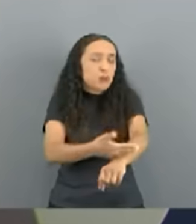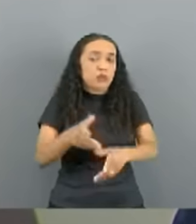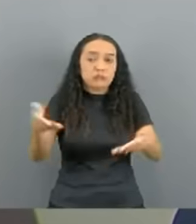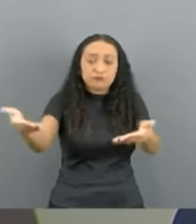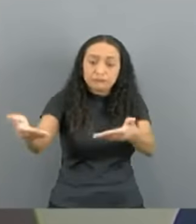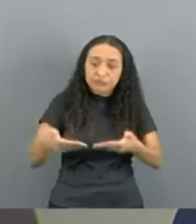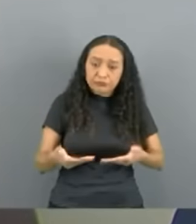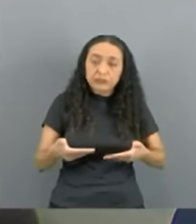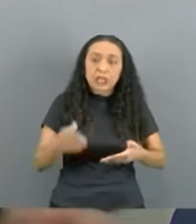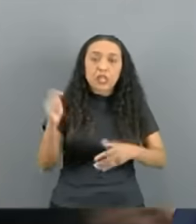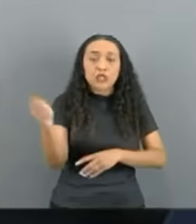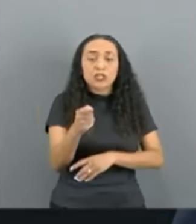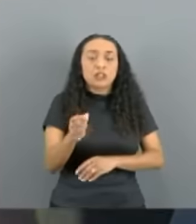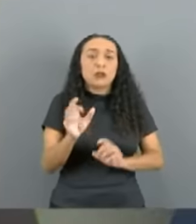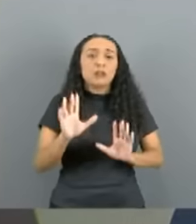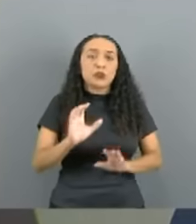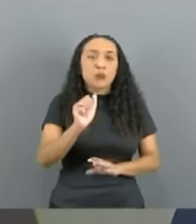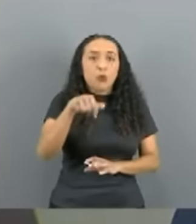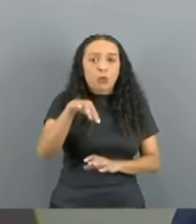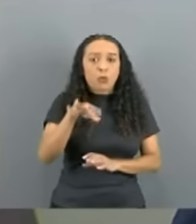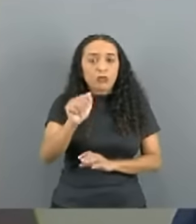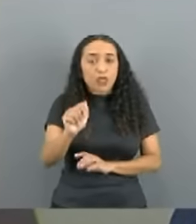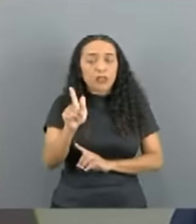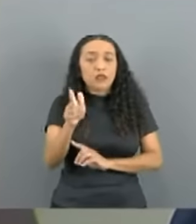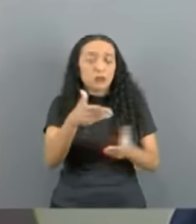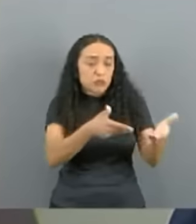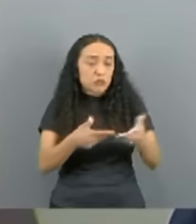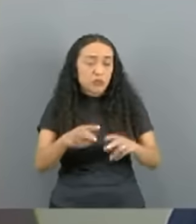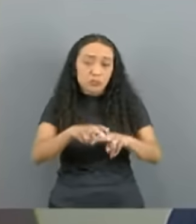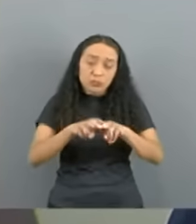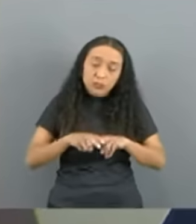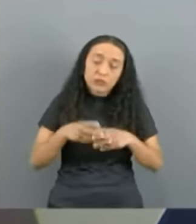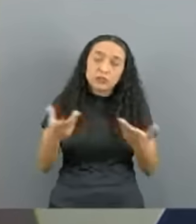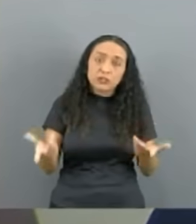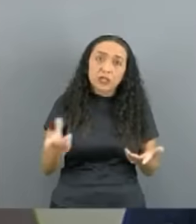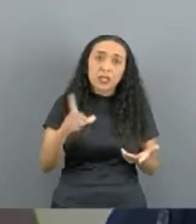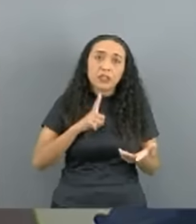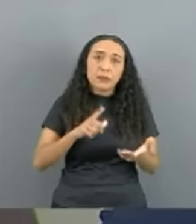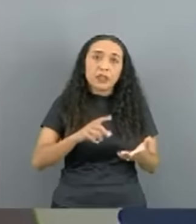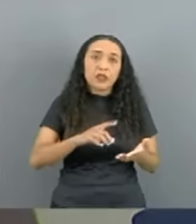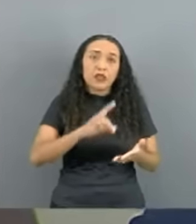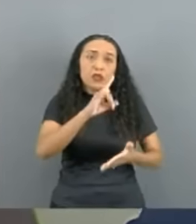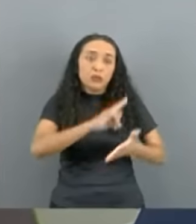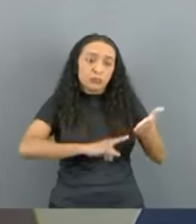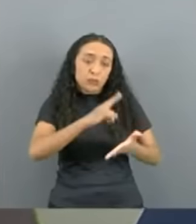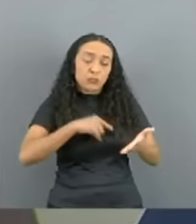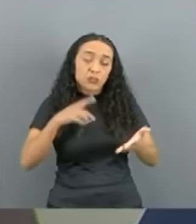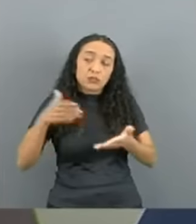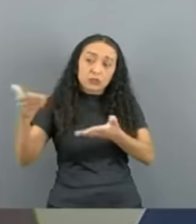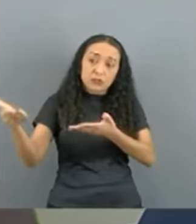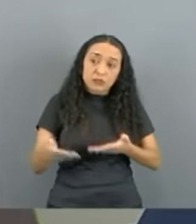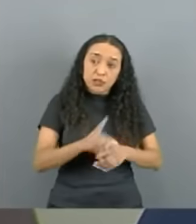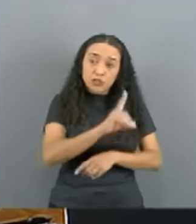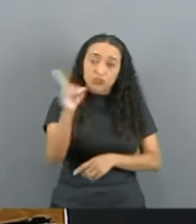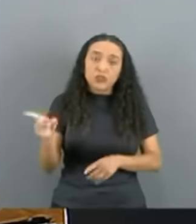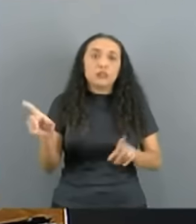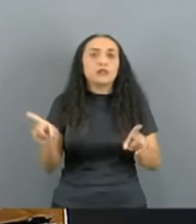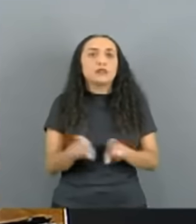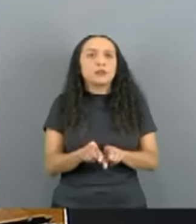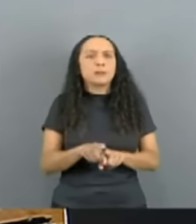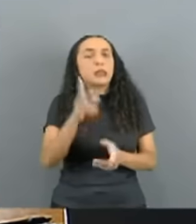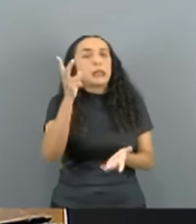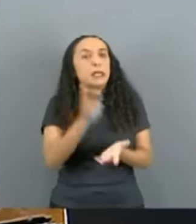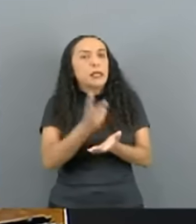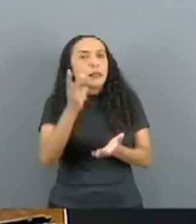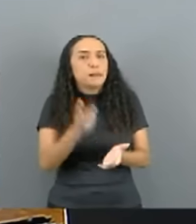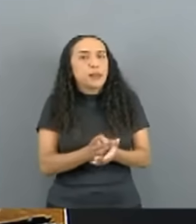receber essas associações. A CONTAG eu recebi por isso, tenho inclusive o ofício que recebi nessa data. E mesmo diante do